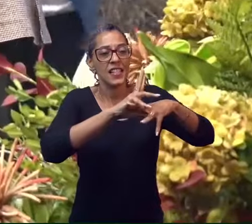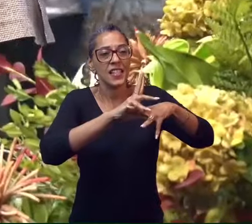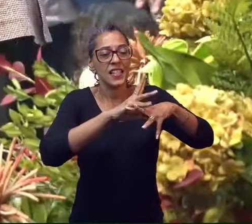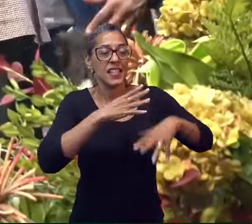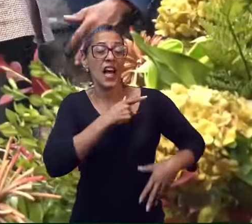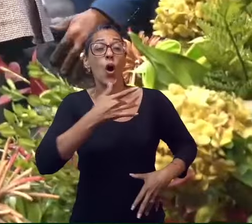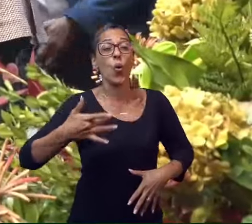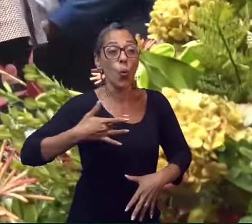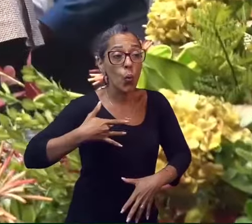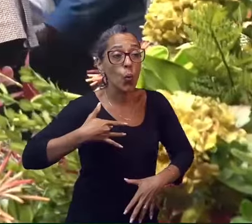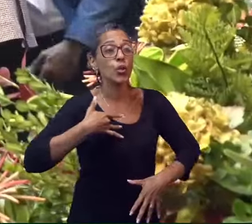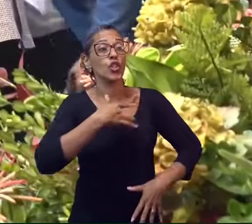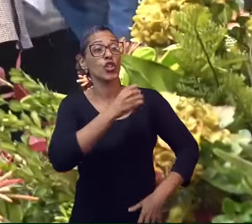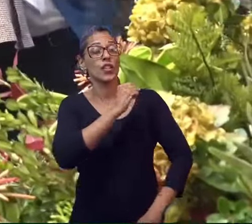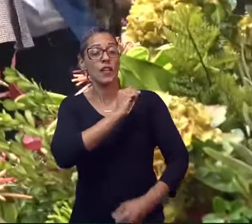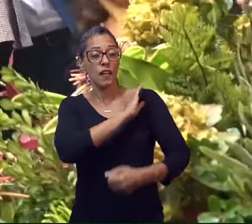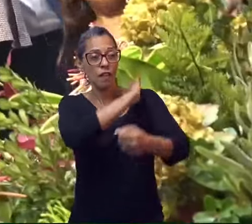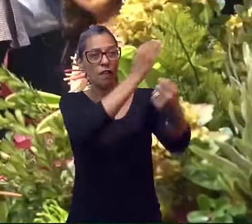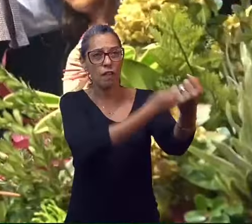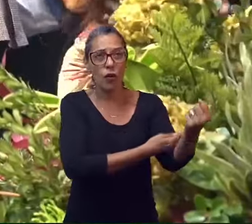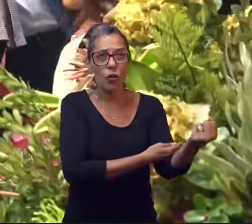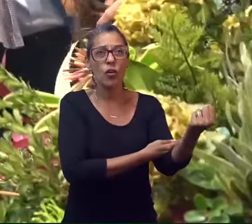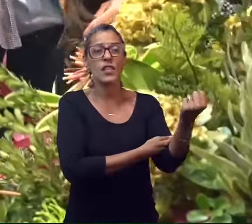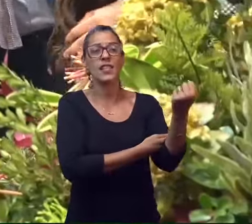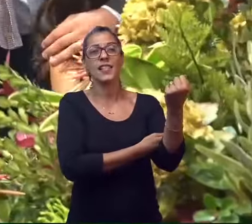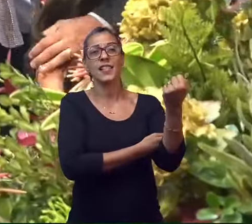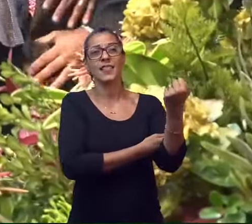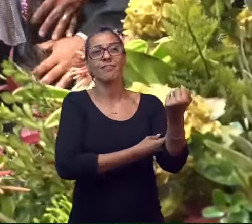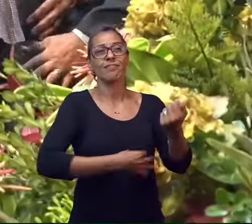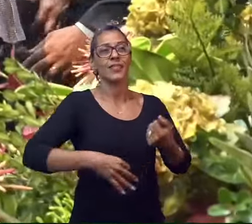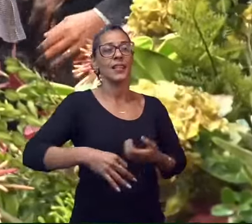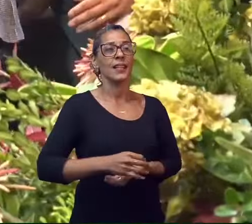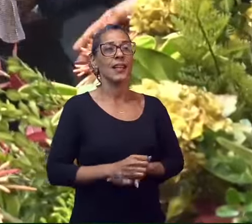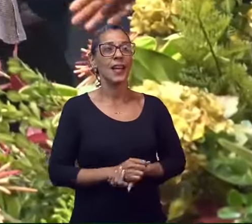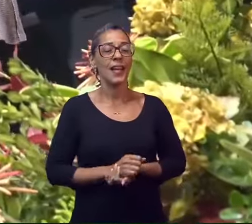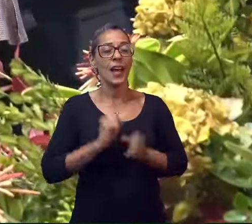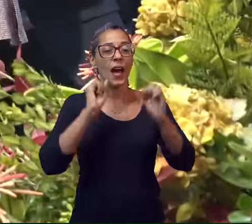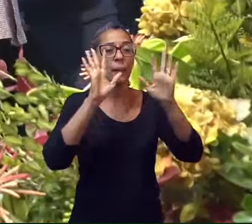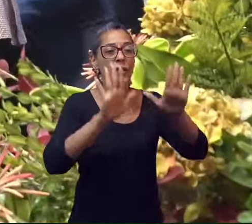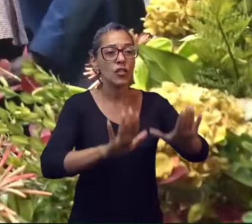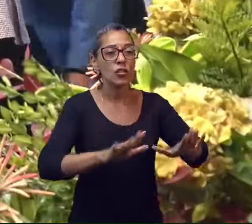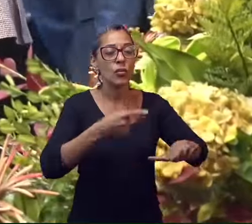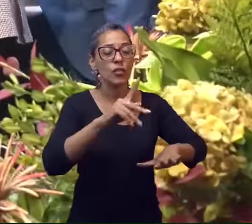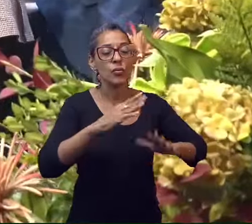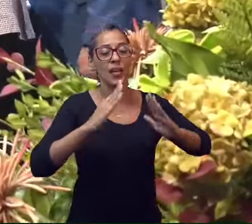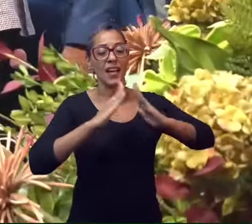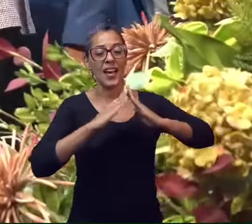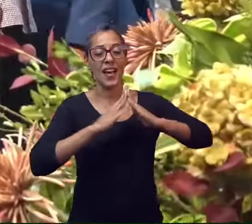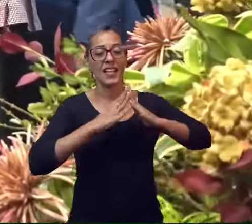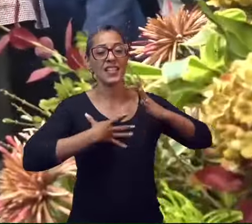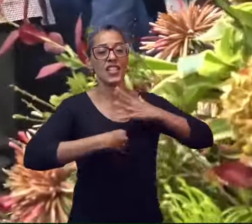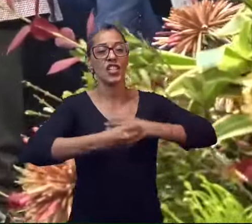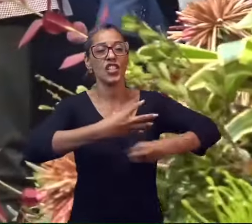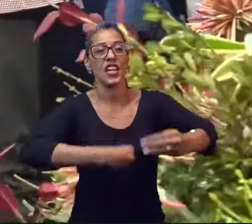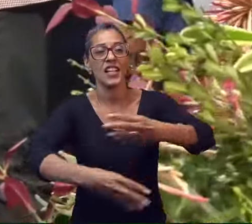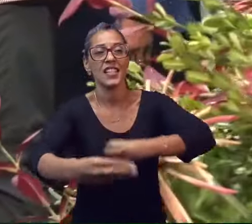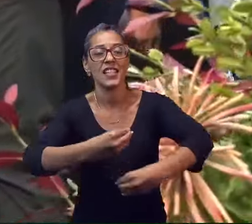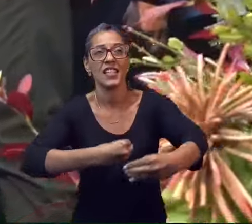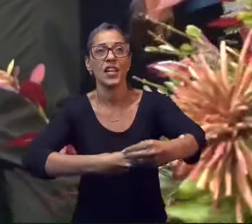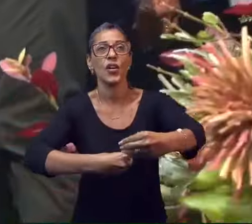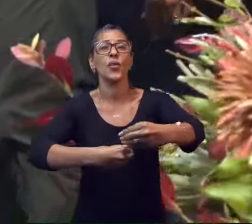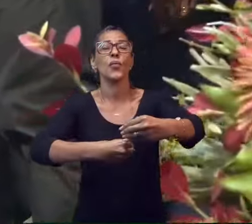espírito de Fortaleza abençoa a sua casa a sua geração abençoa a irmã